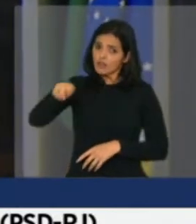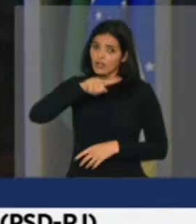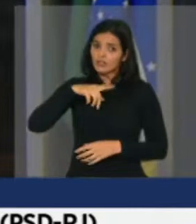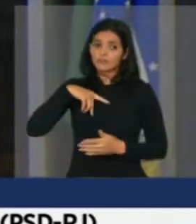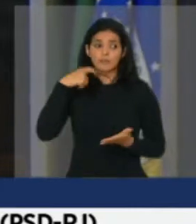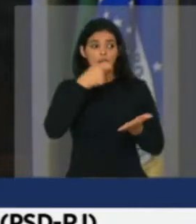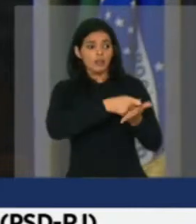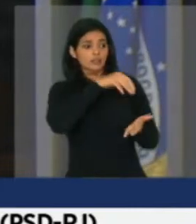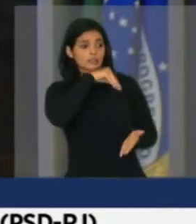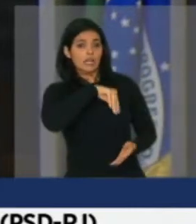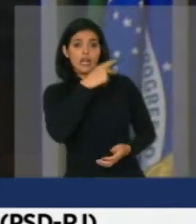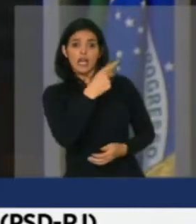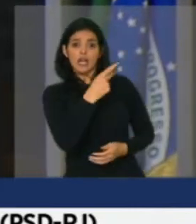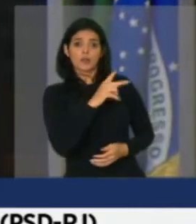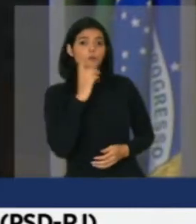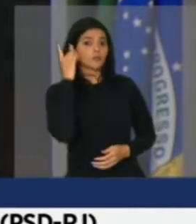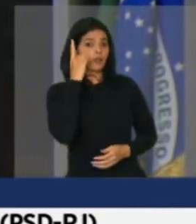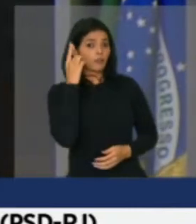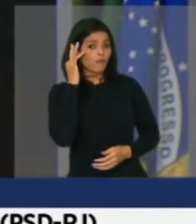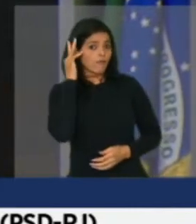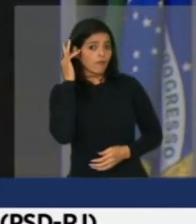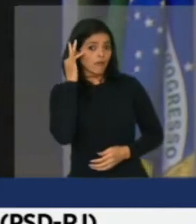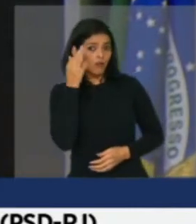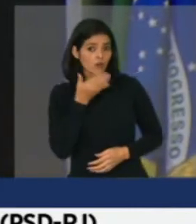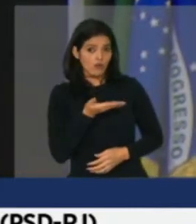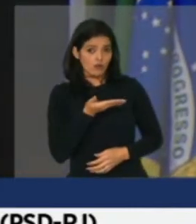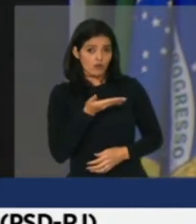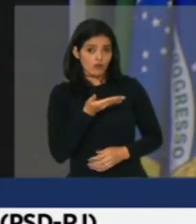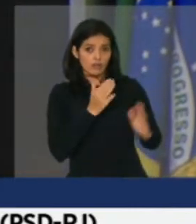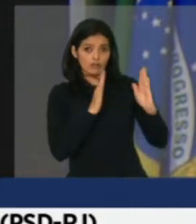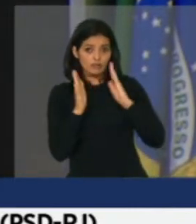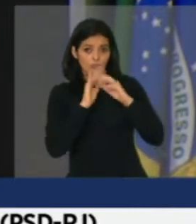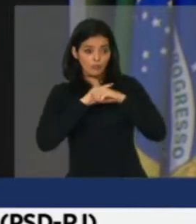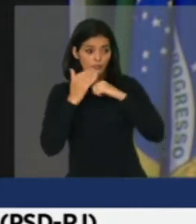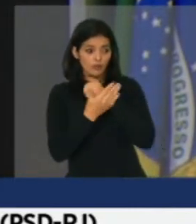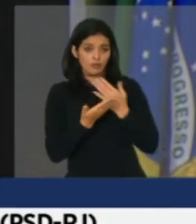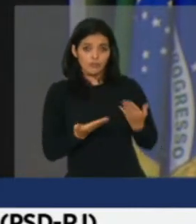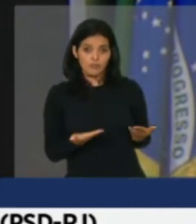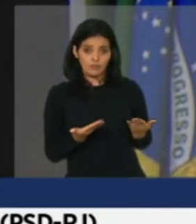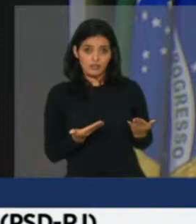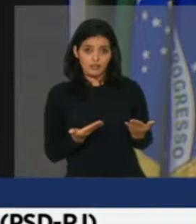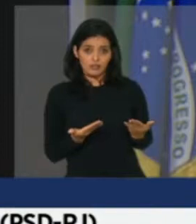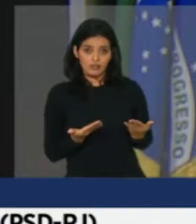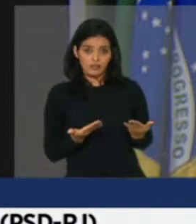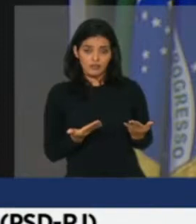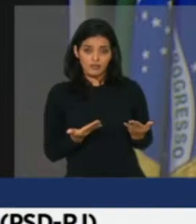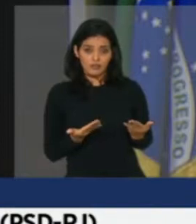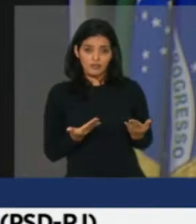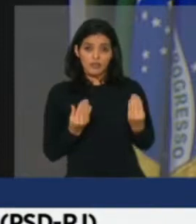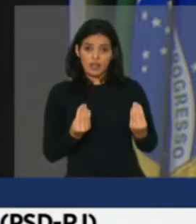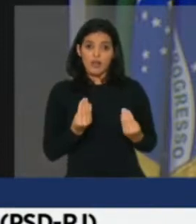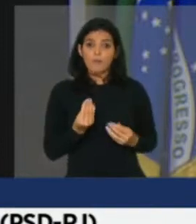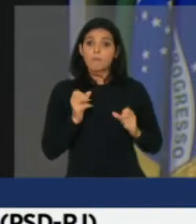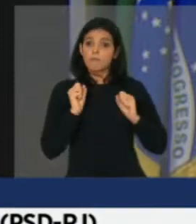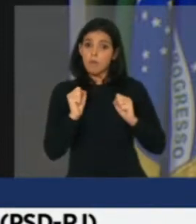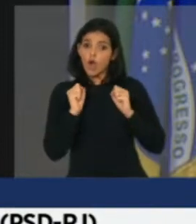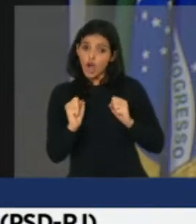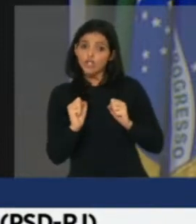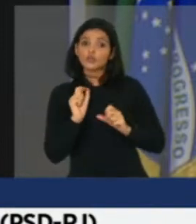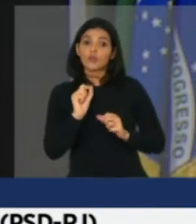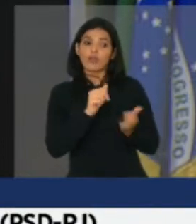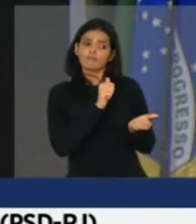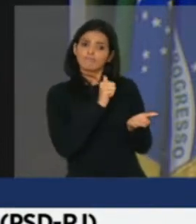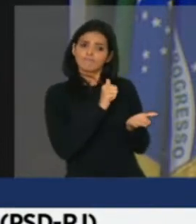parlamentar num tempo de pandemia, para que nós colocássemos, quem sabe, um suplente que tenha